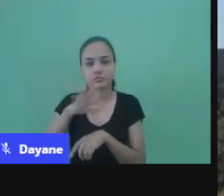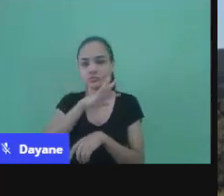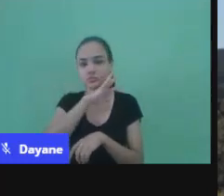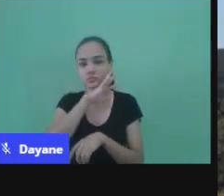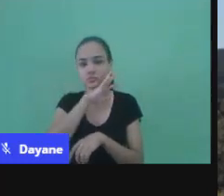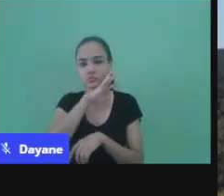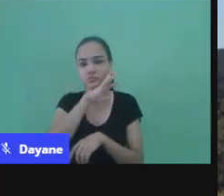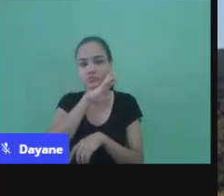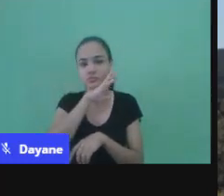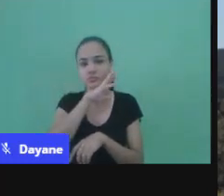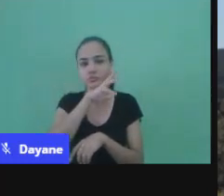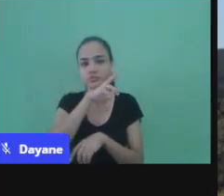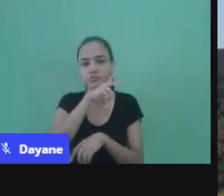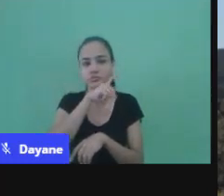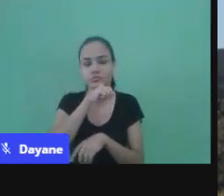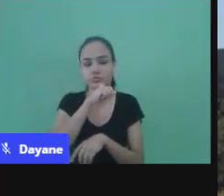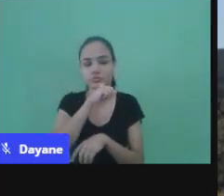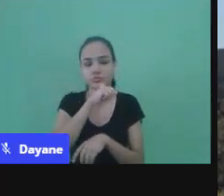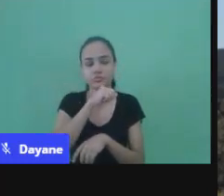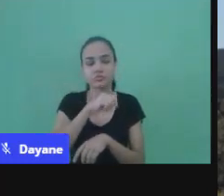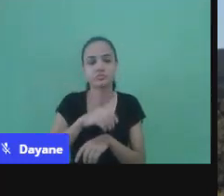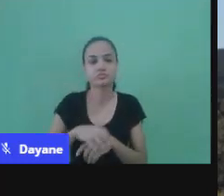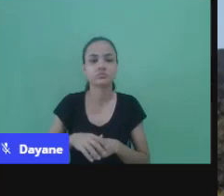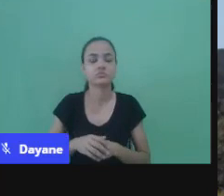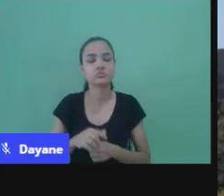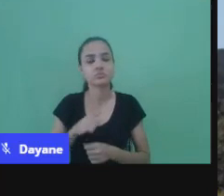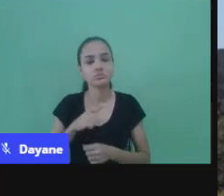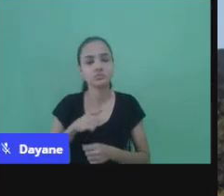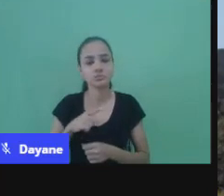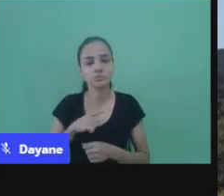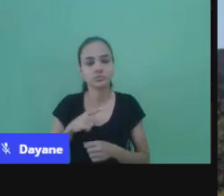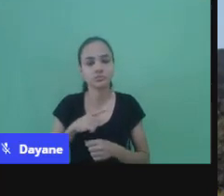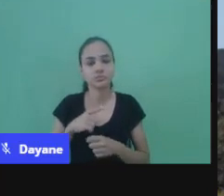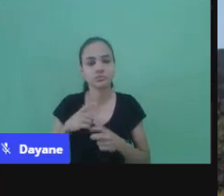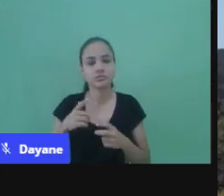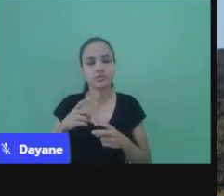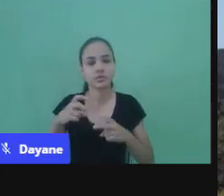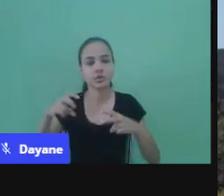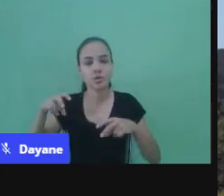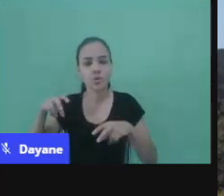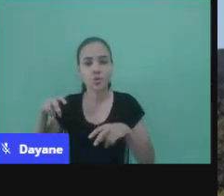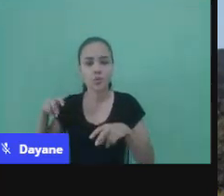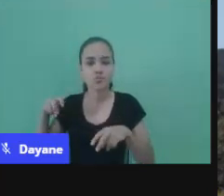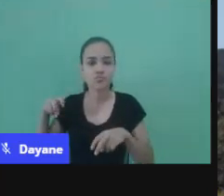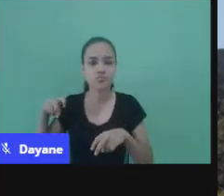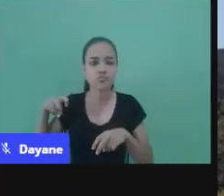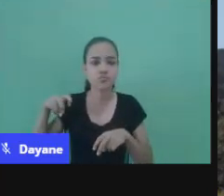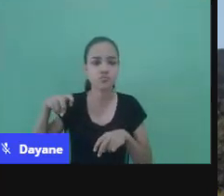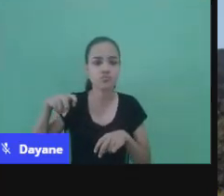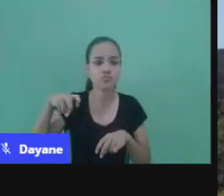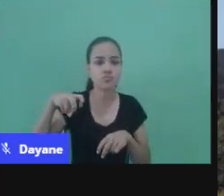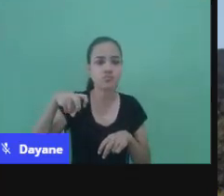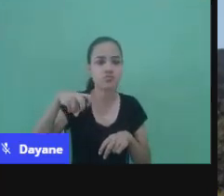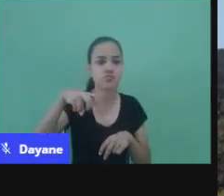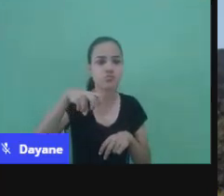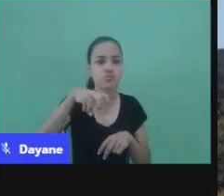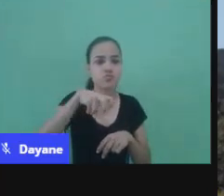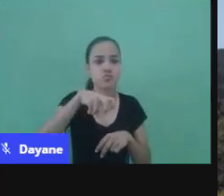a colisão com os veículos, né? O tamanduá-bandeira é o terceiro animal mais